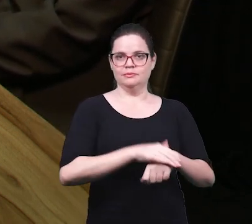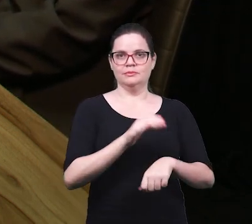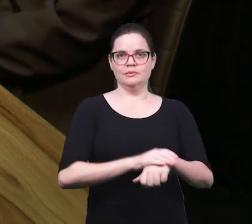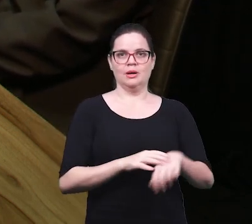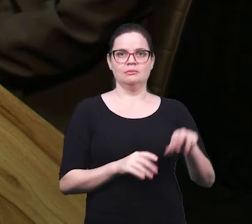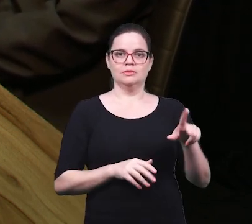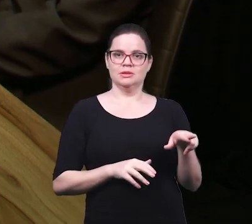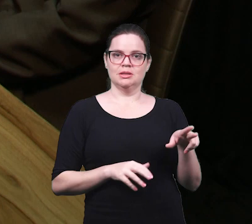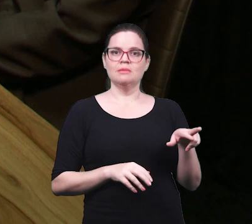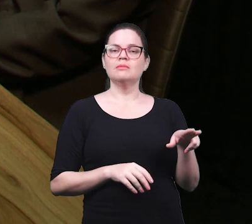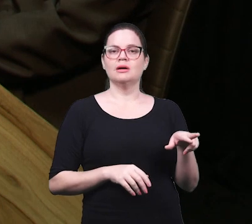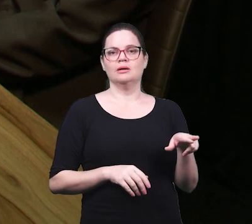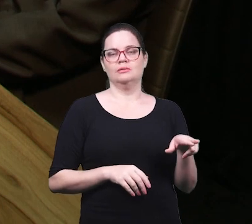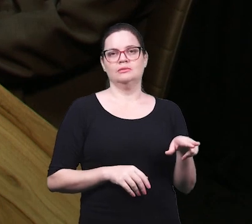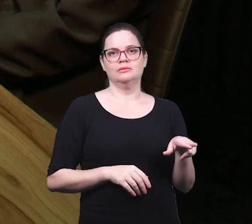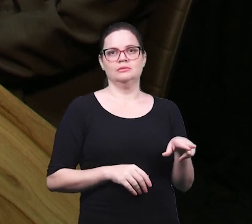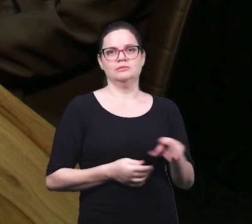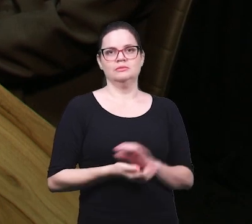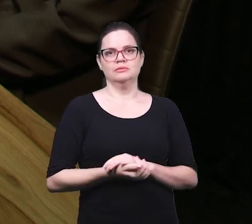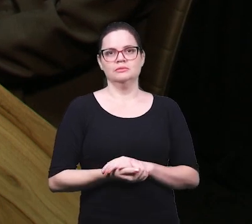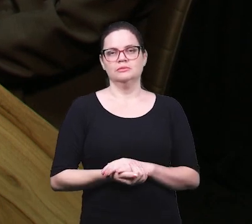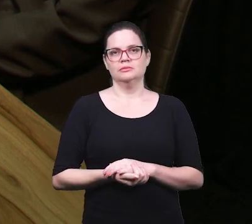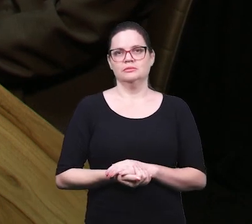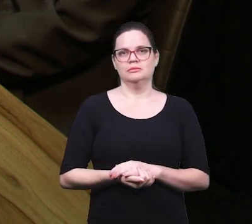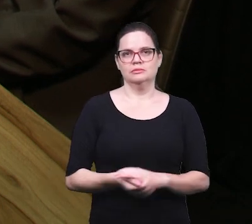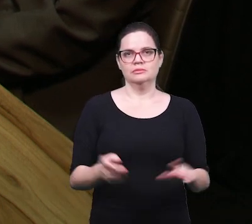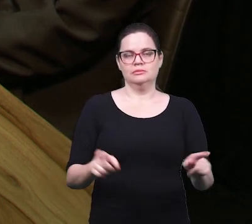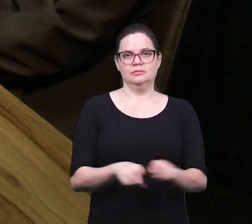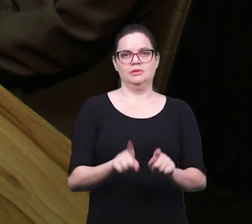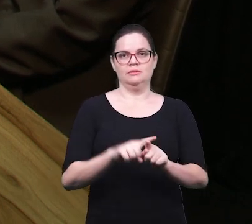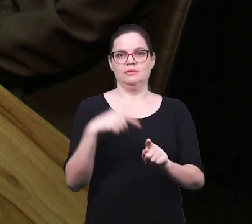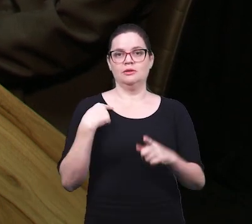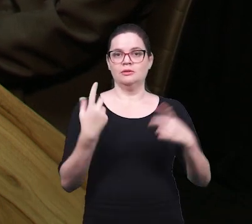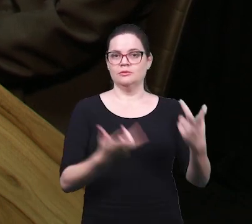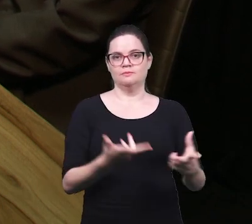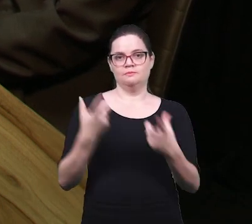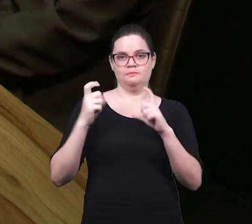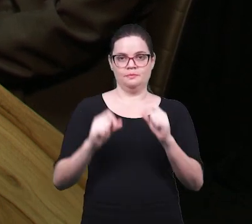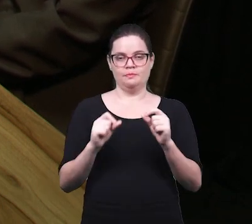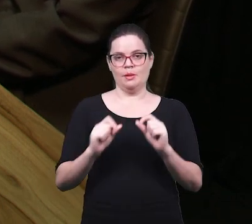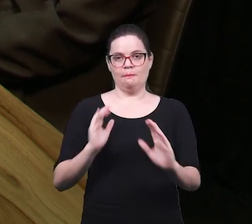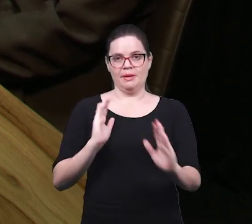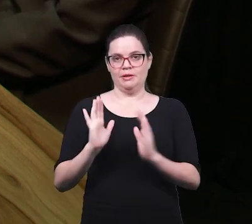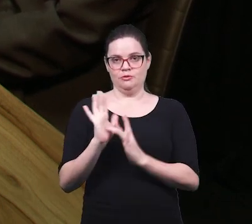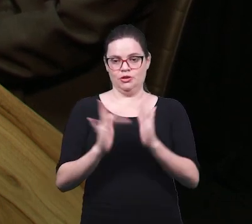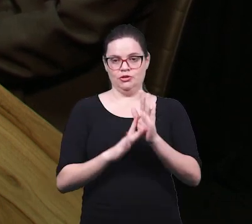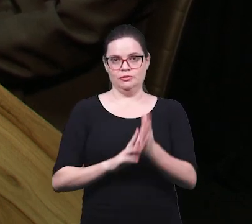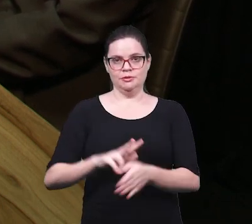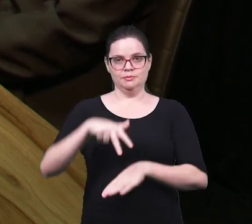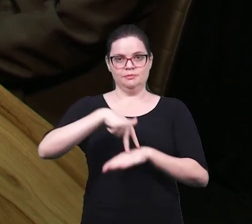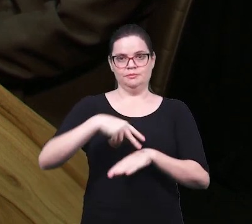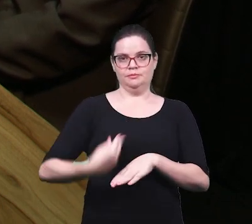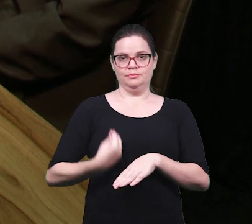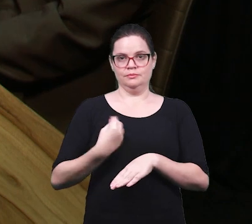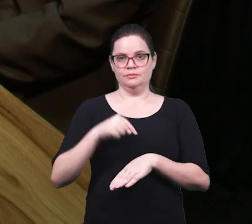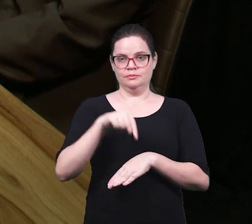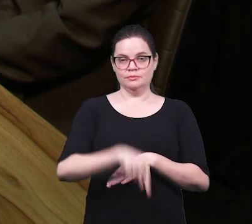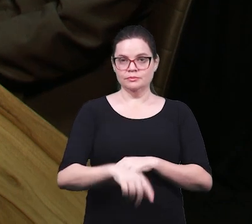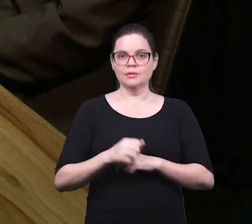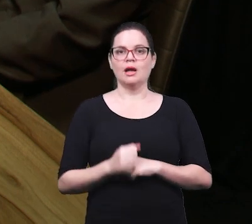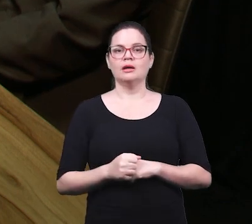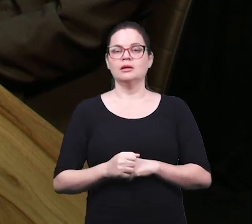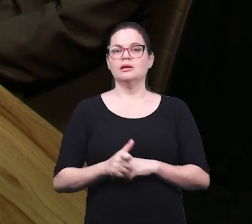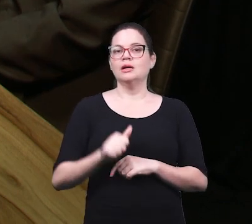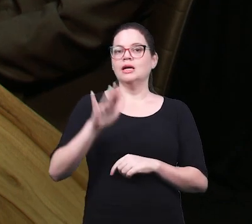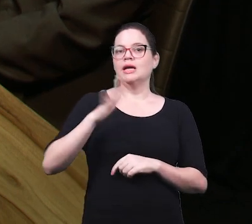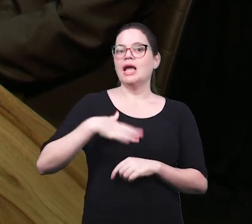traído, caluniado pelos seus próprios irmãos. E nós vemos no ministério de Jesus, ele foi